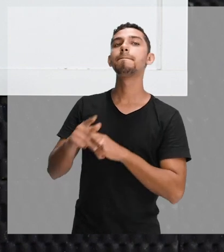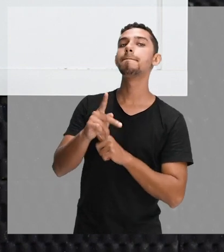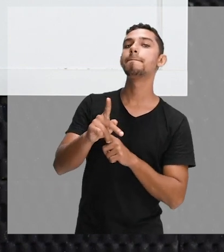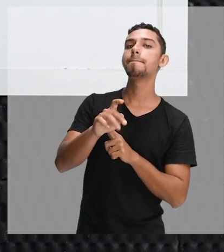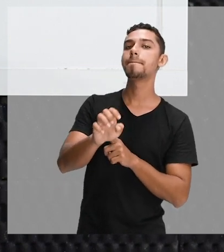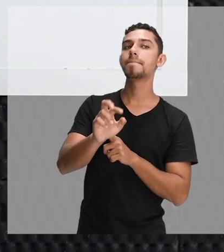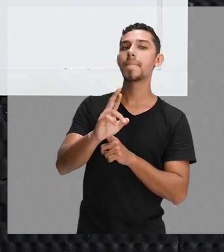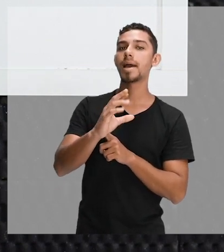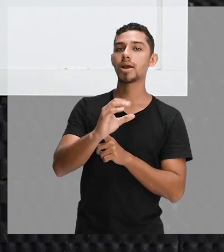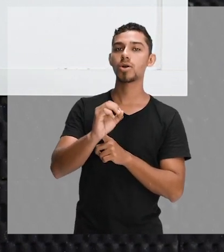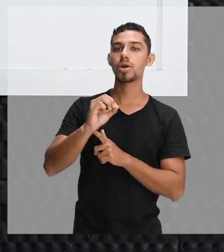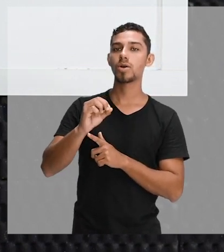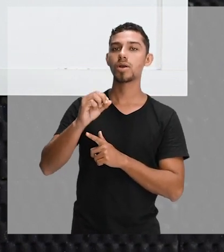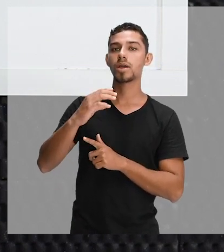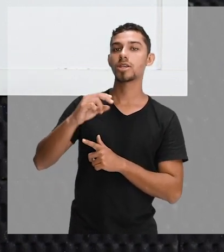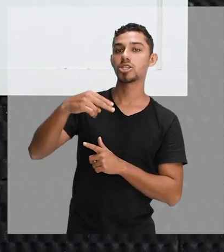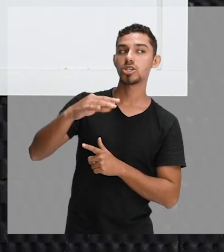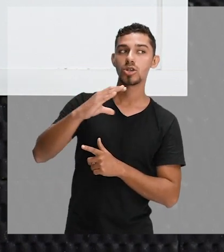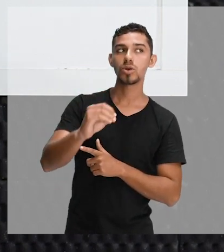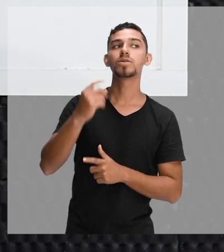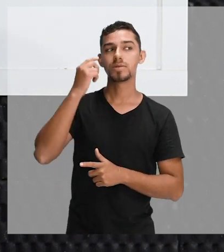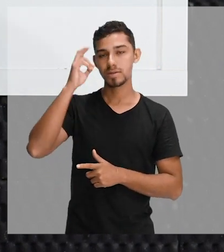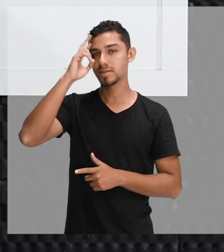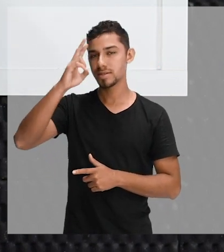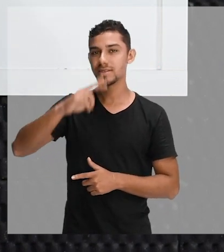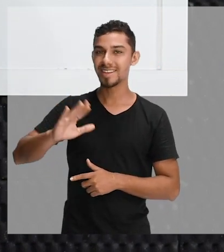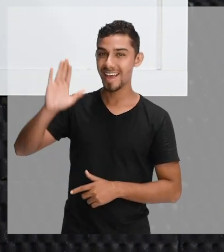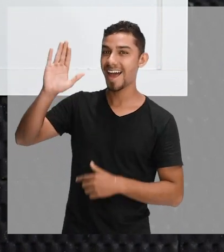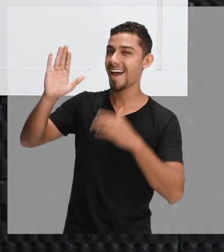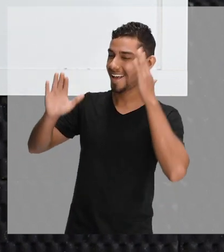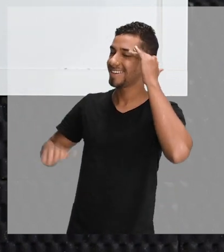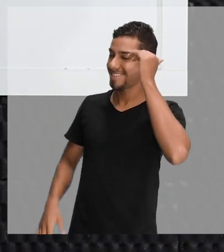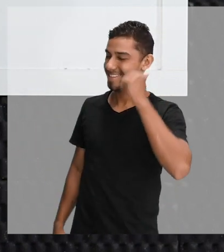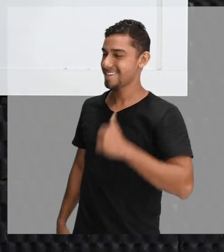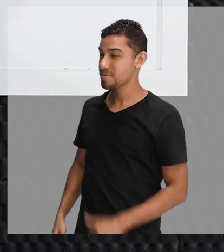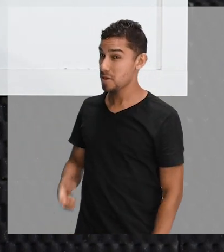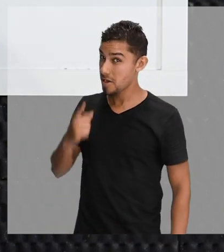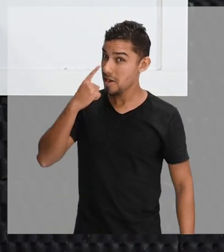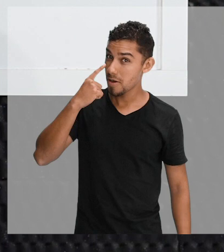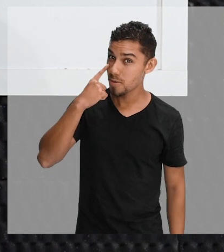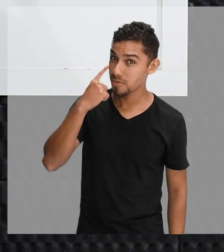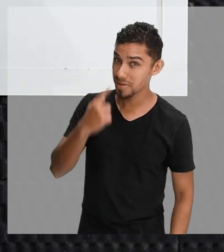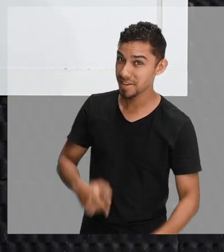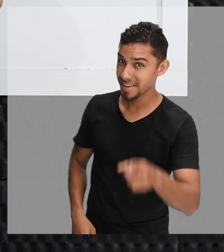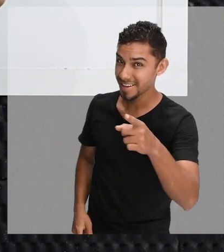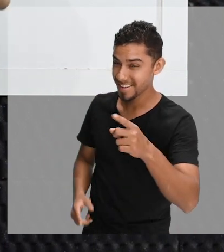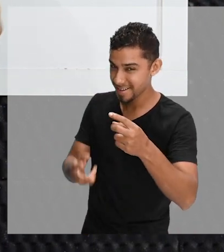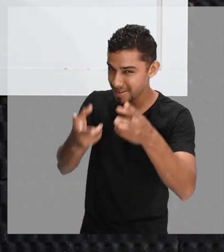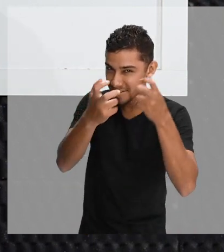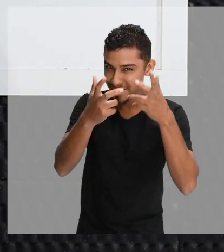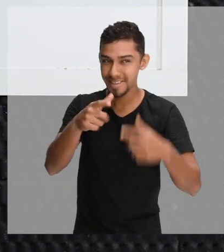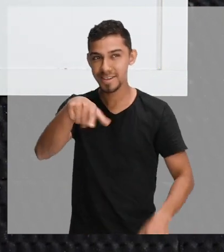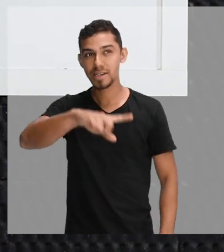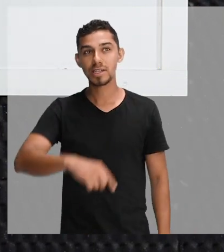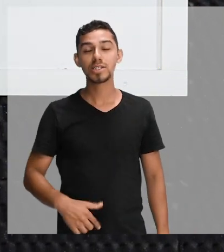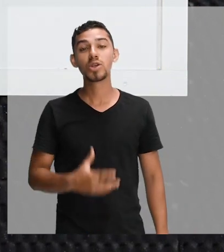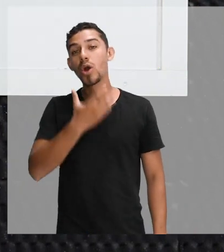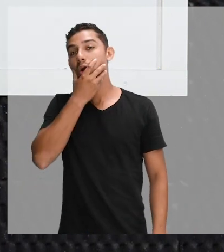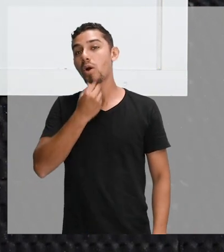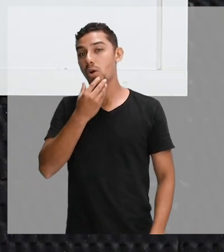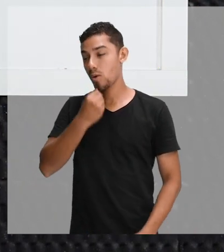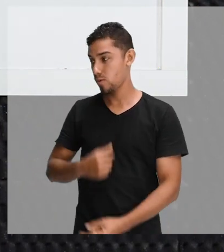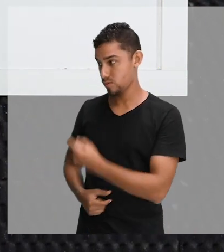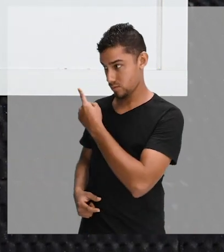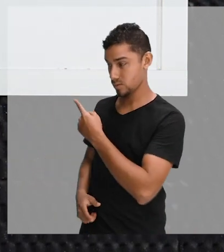Galileu. Isso, tu sabia, né? Isso, levantaram a mão, eu vi daqui. Daqui eu percebi. Olha só, esse nosso rapaz aqui, o